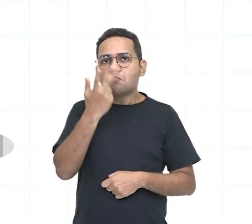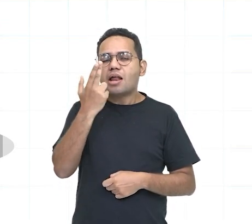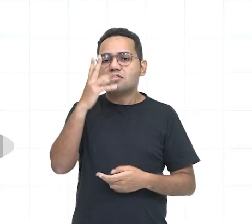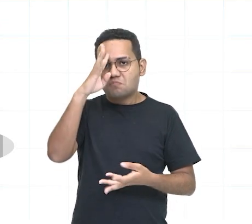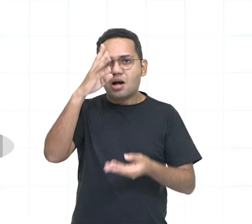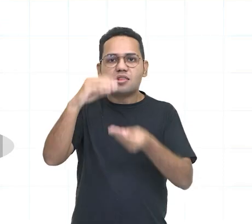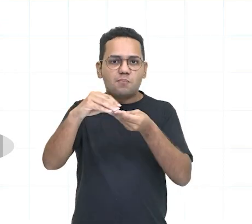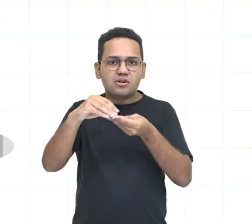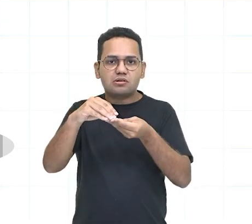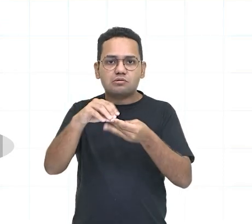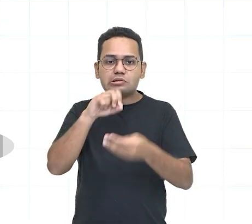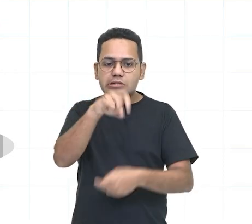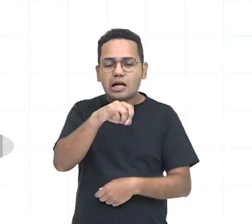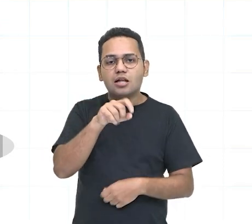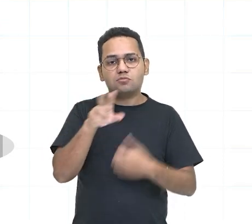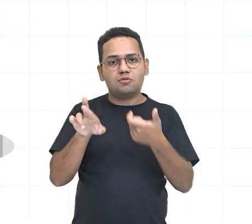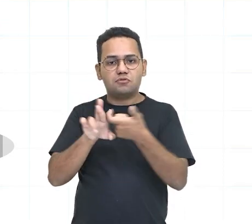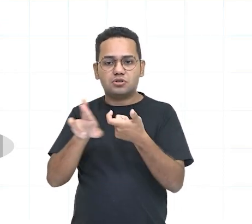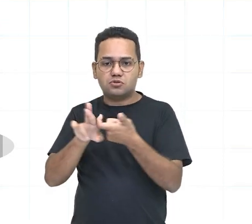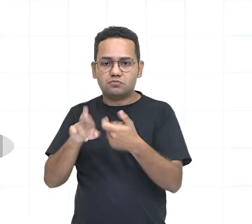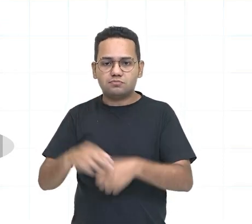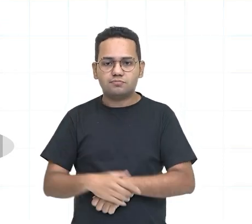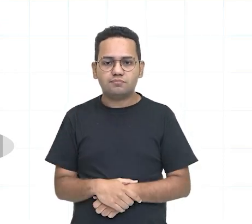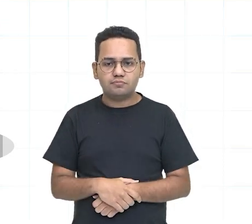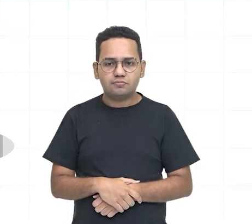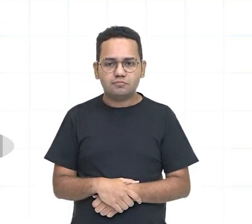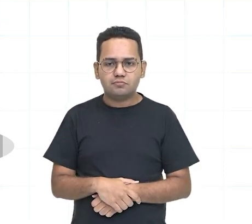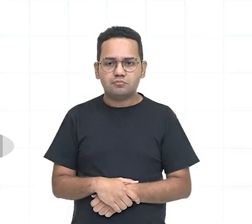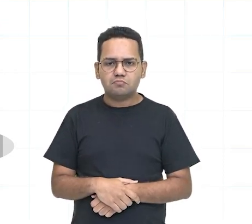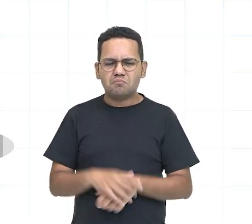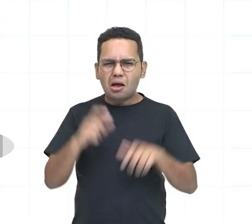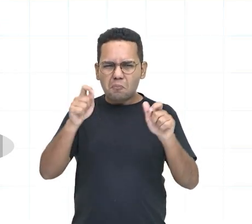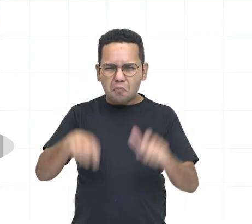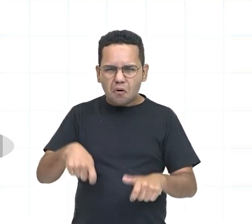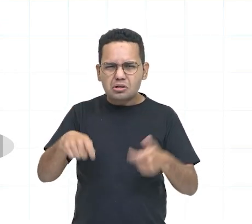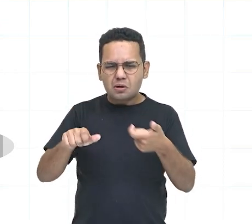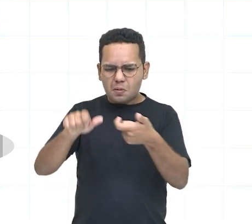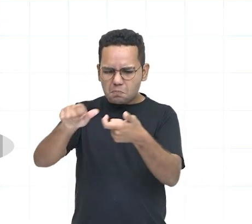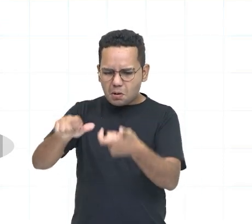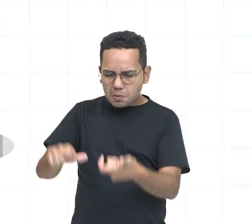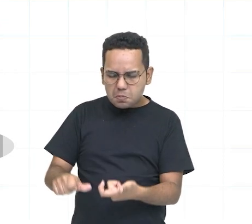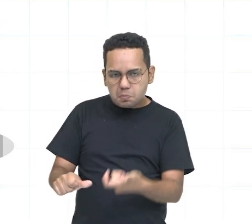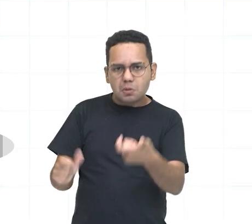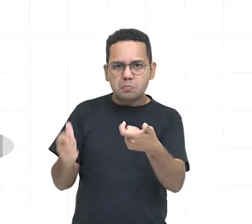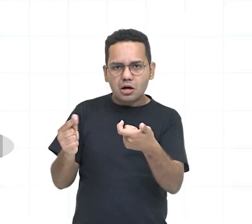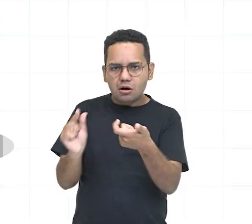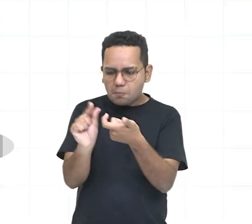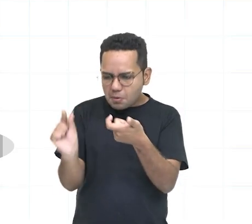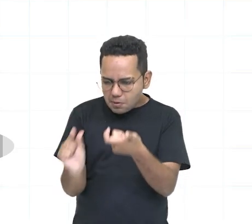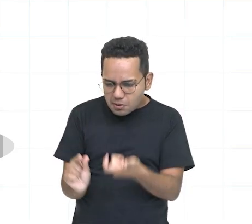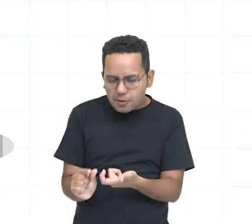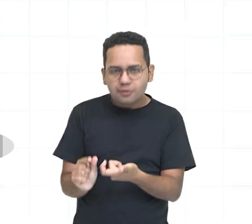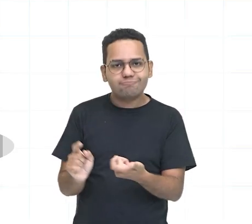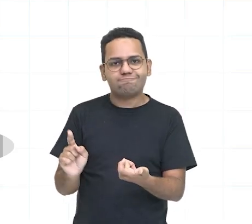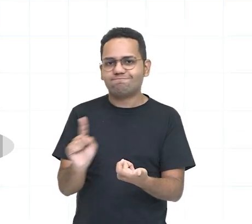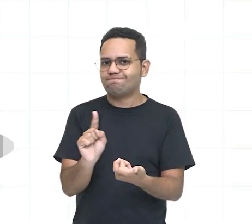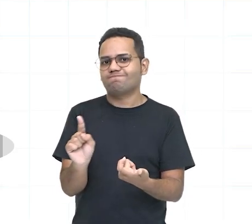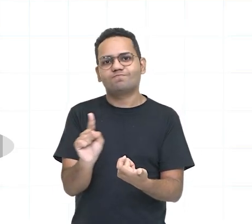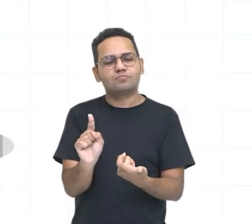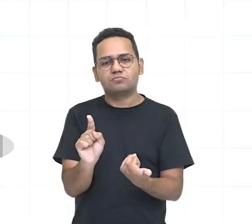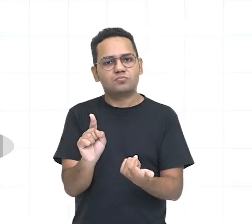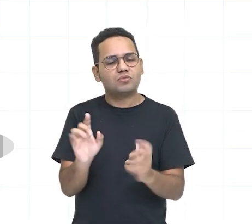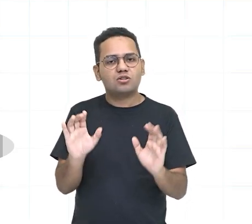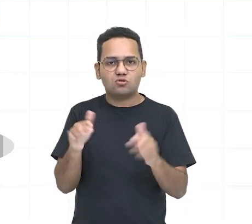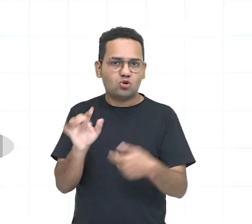Mas, de qualquer forma, ele nunca foi conjugado, tá? Ele não está conjugado e isso é a sua principal característica. Os